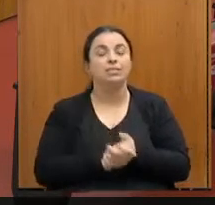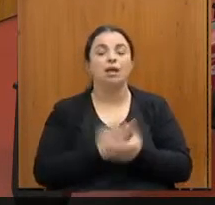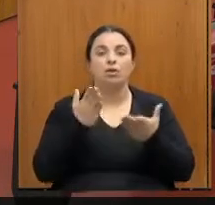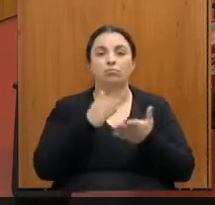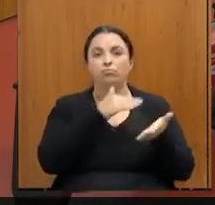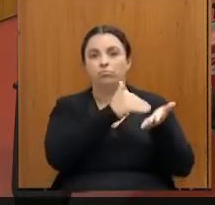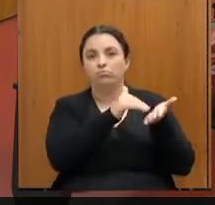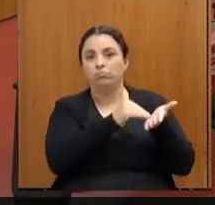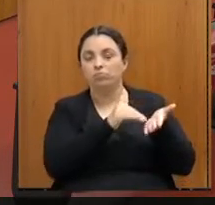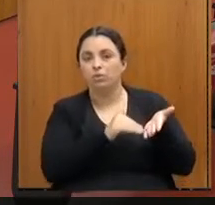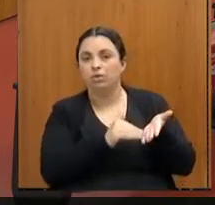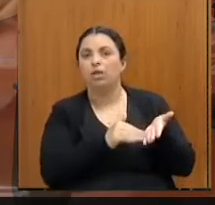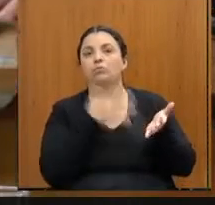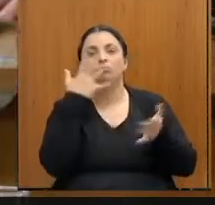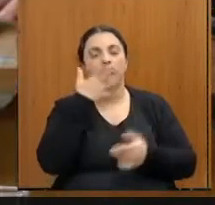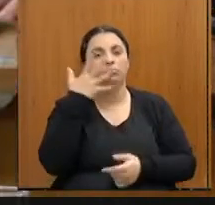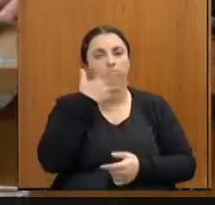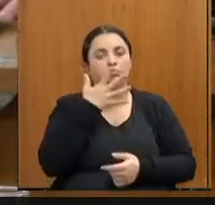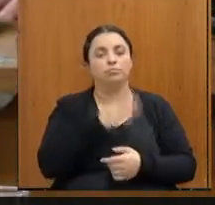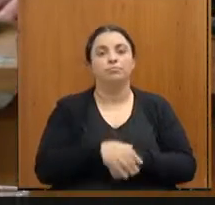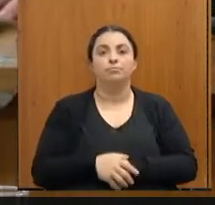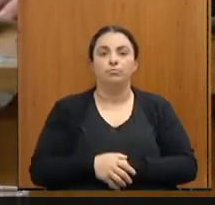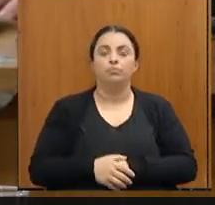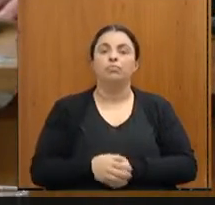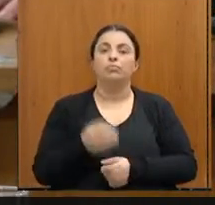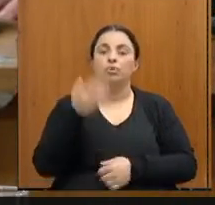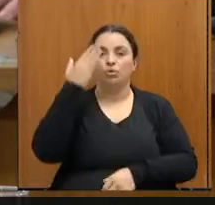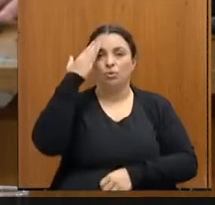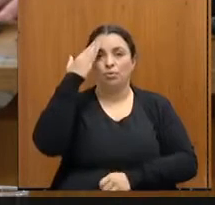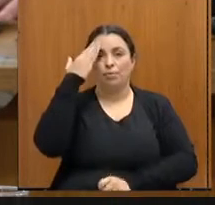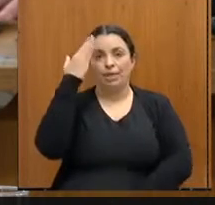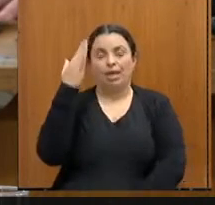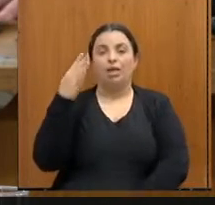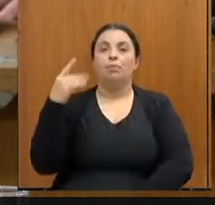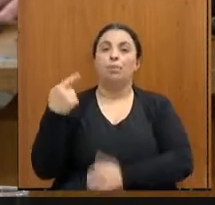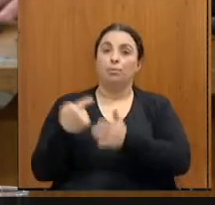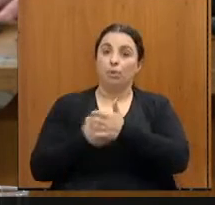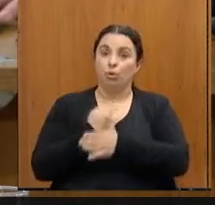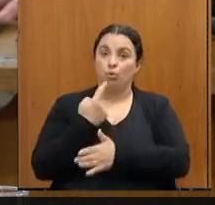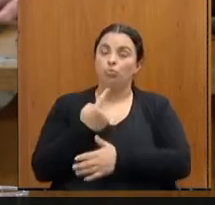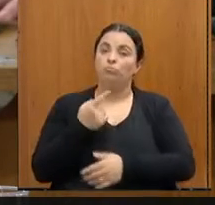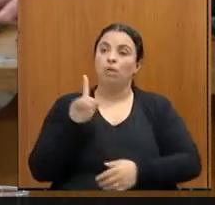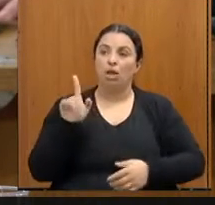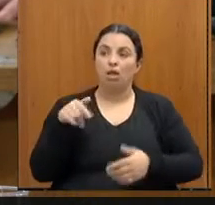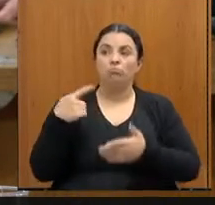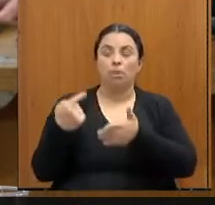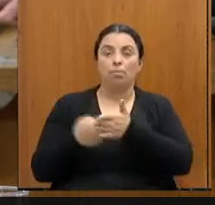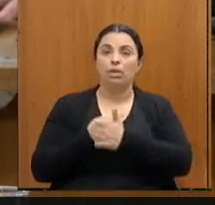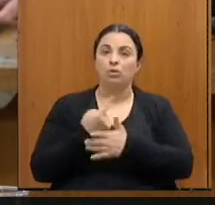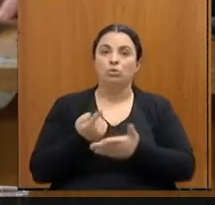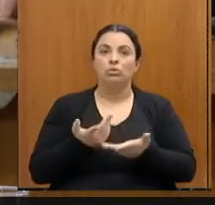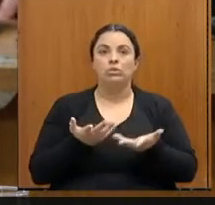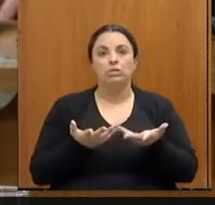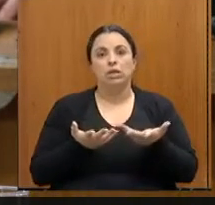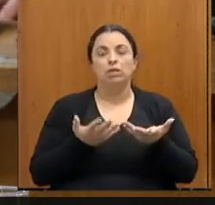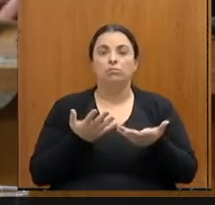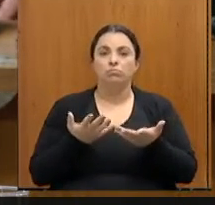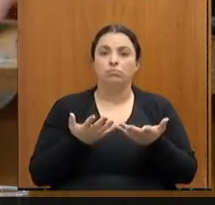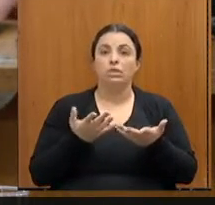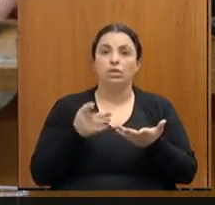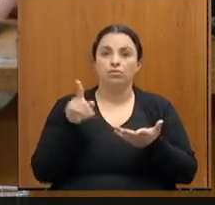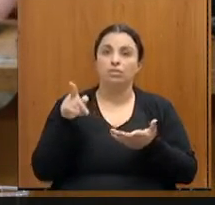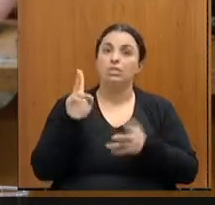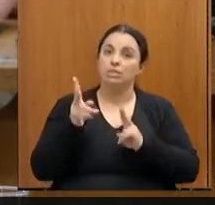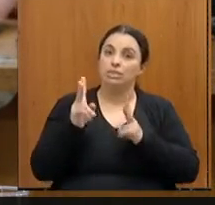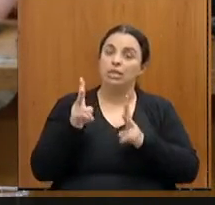secretário Fernando passado bom obrigado pela pela pergunta eu acho que uma pergunta e a senhora sempre